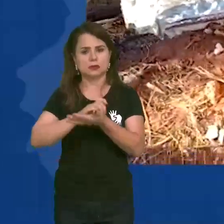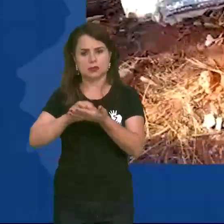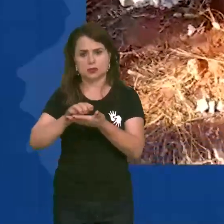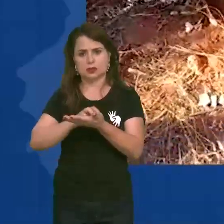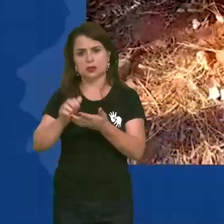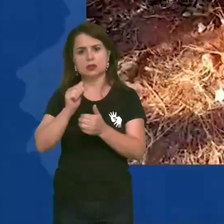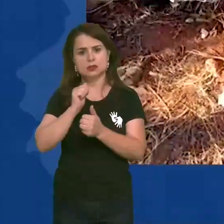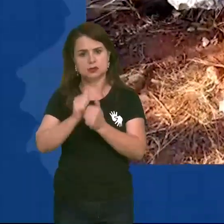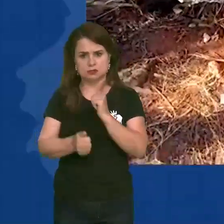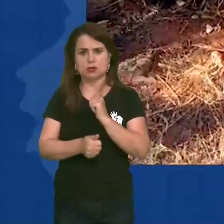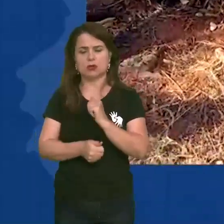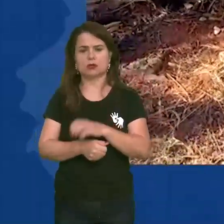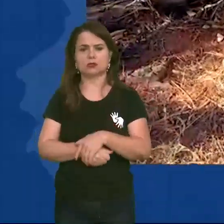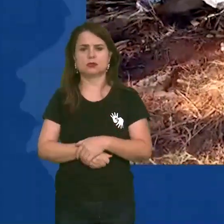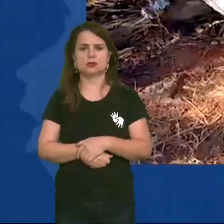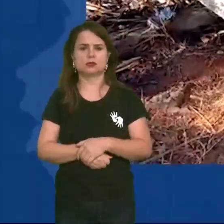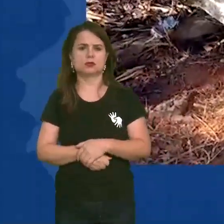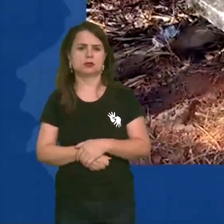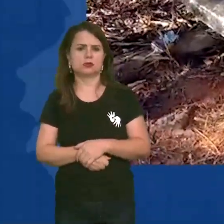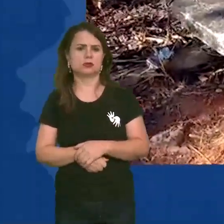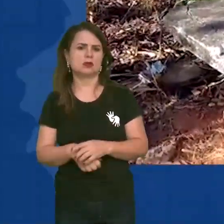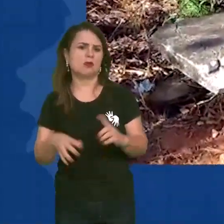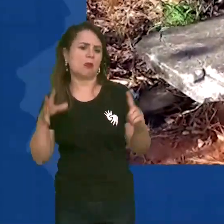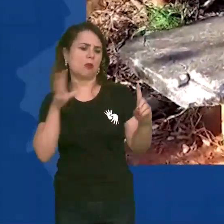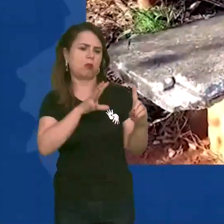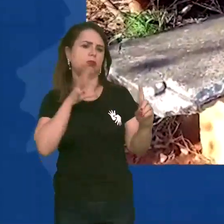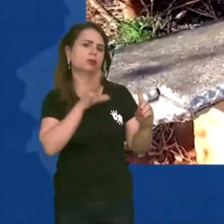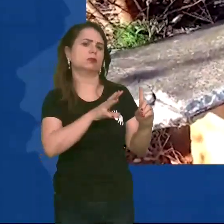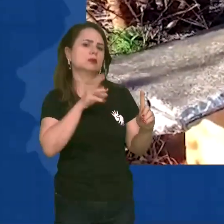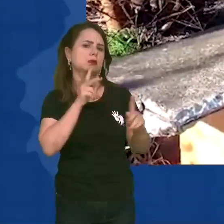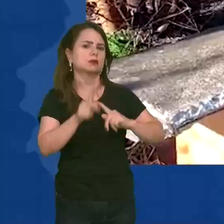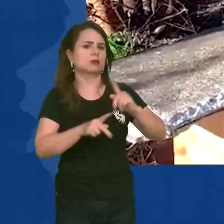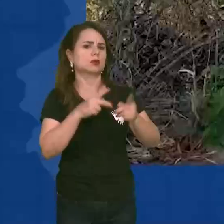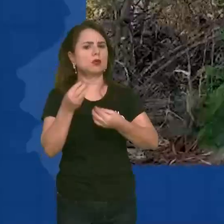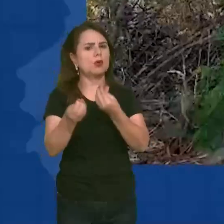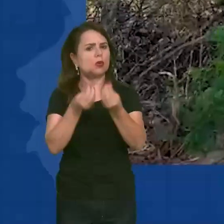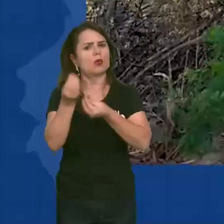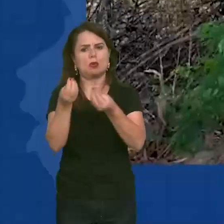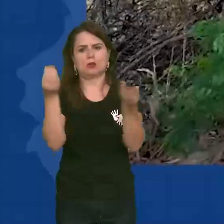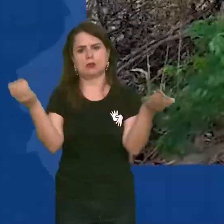secretário de esporte que persegue técnicos enfim atletas né